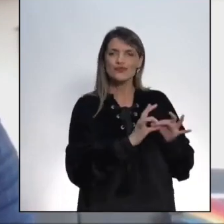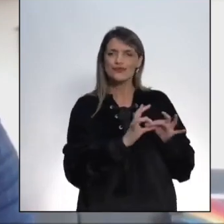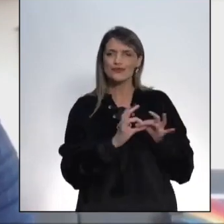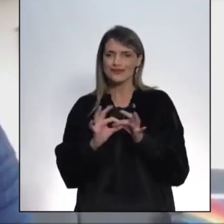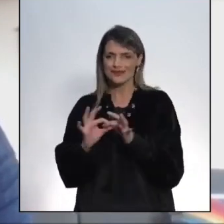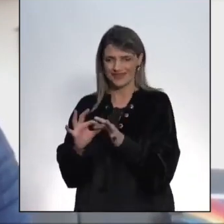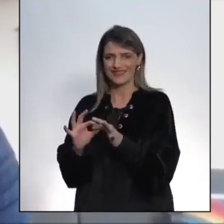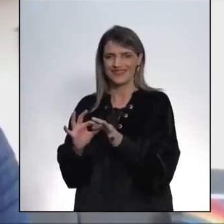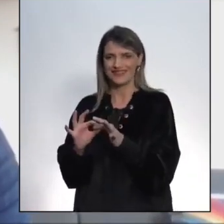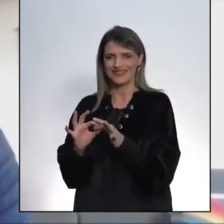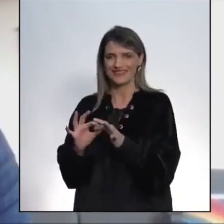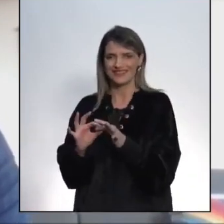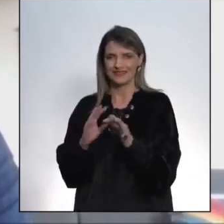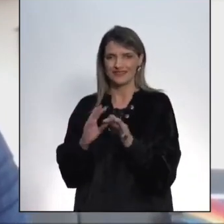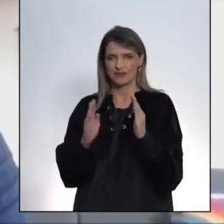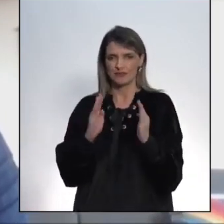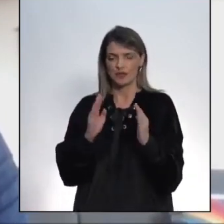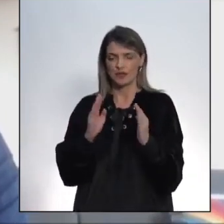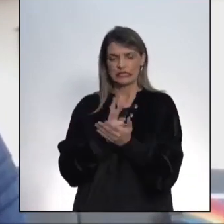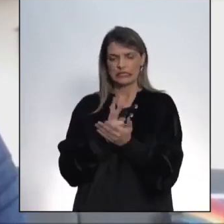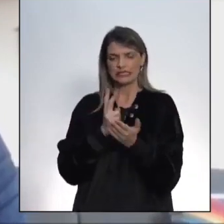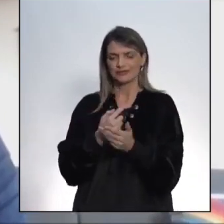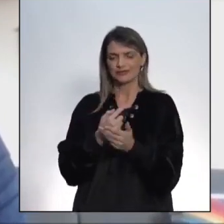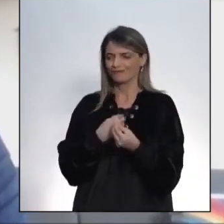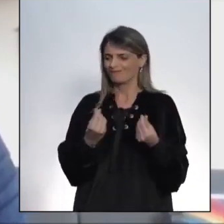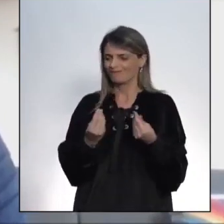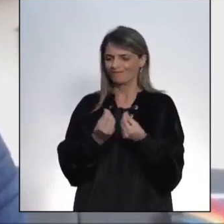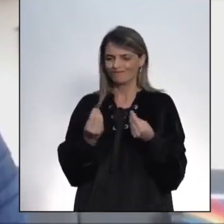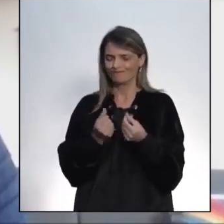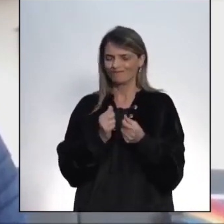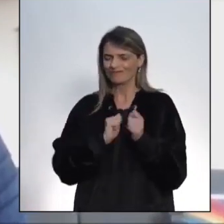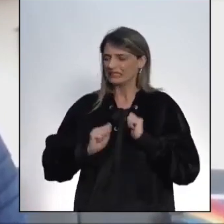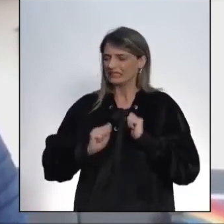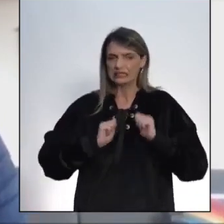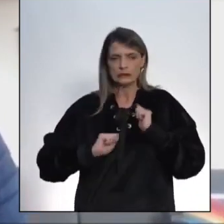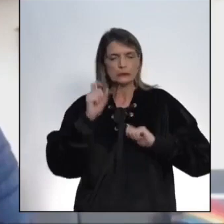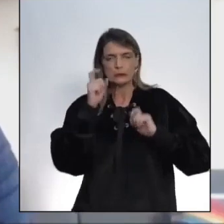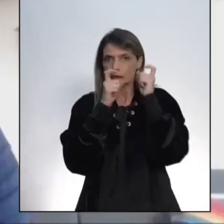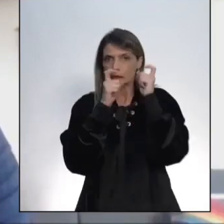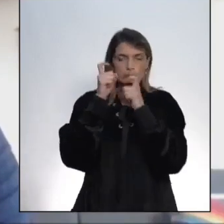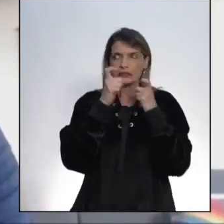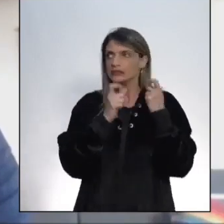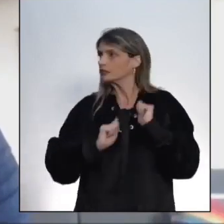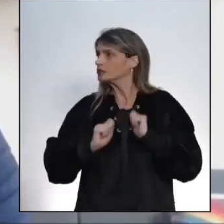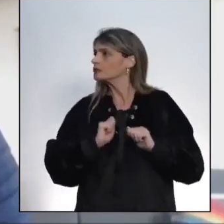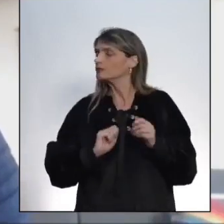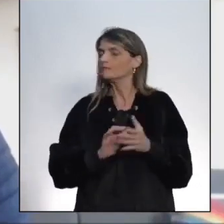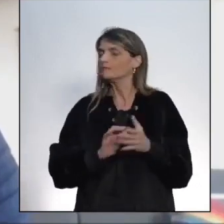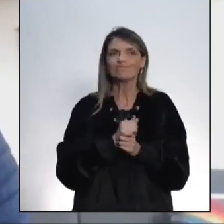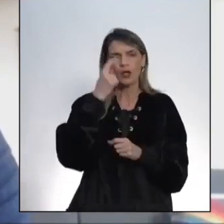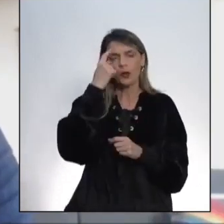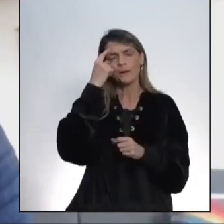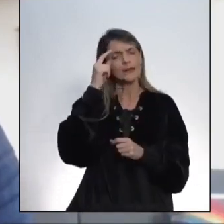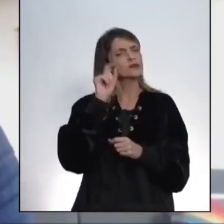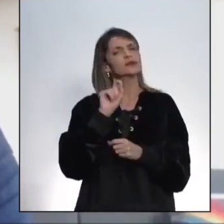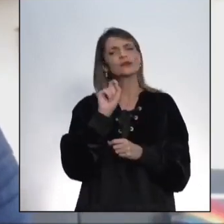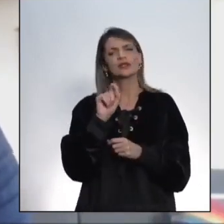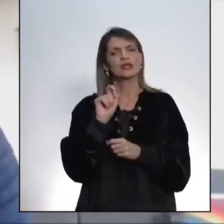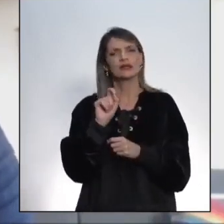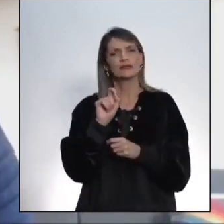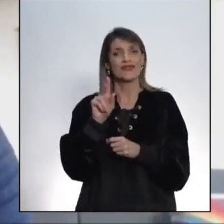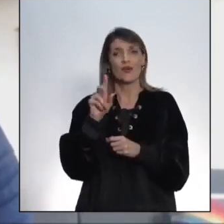só... Toda vez que eu me pego em momentos que eu estou mais ansioso ou preocupado, eu penso nisso, assim, não sou só